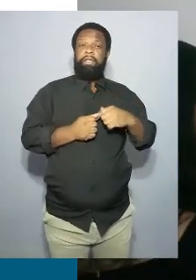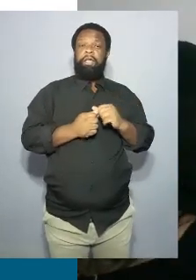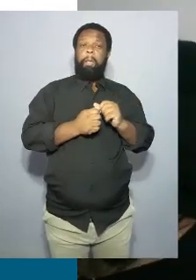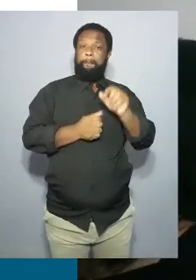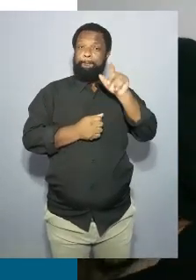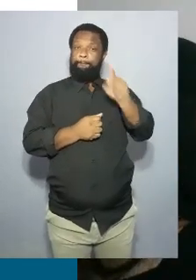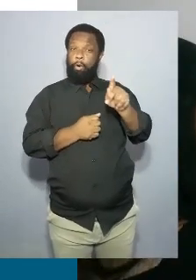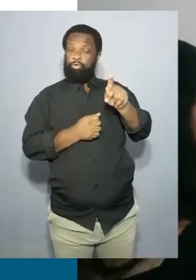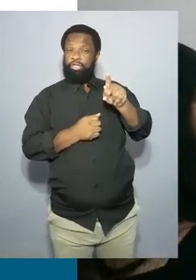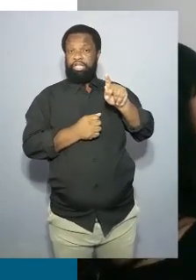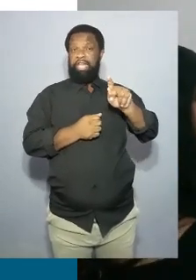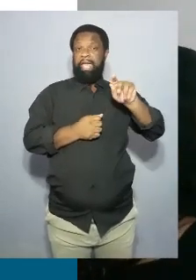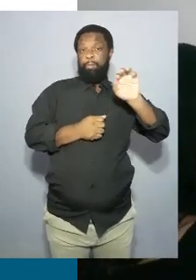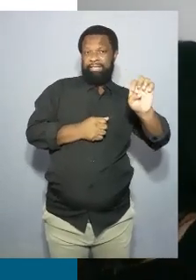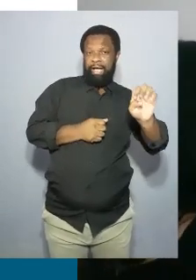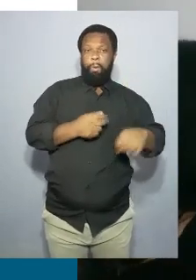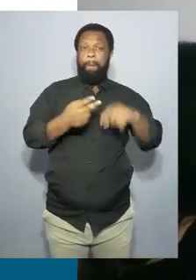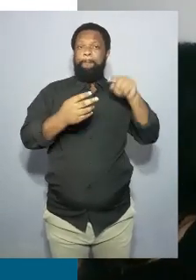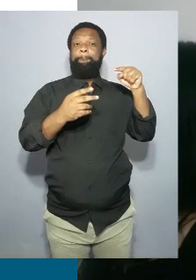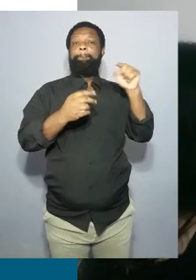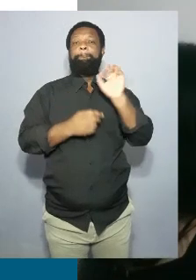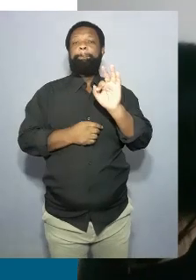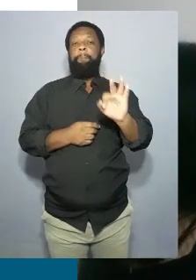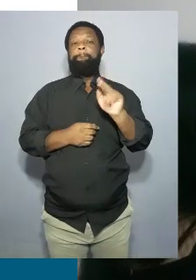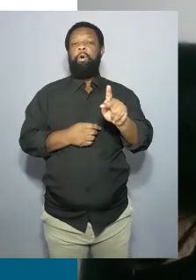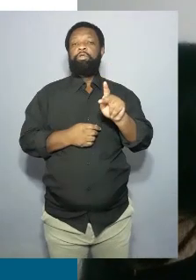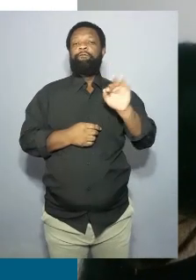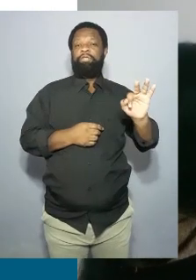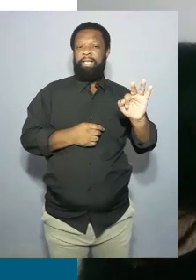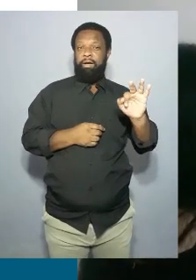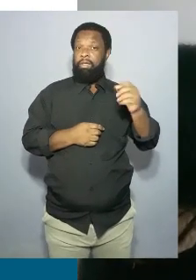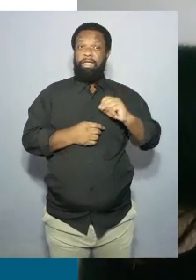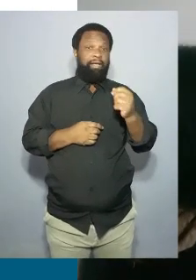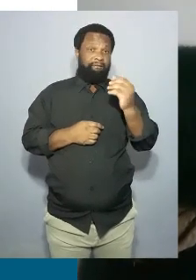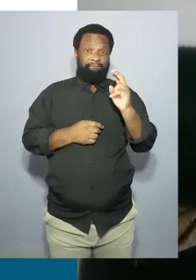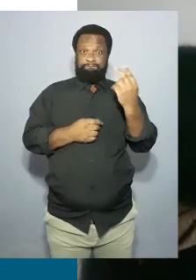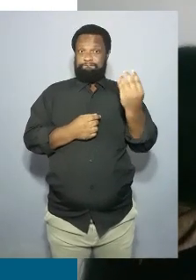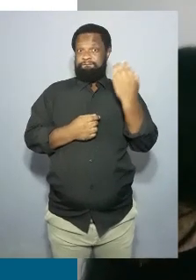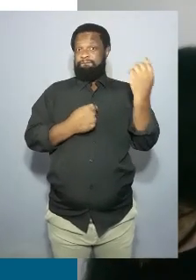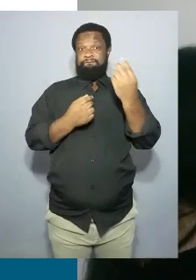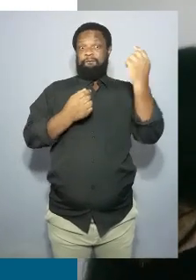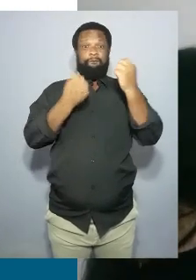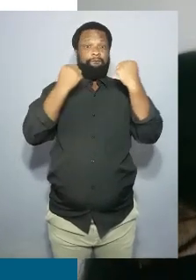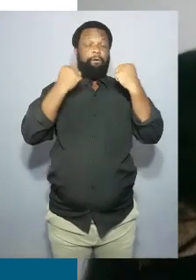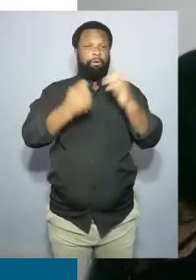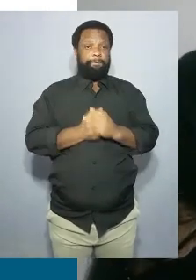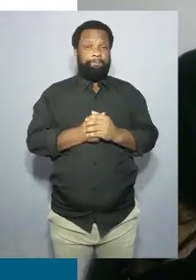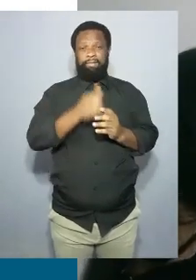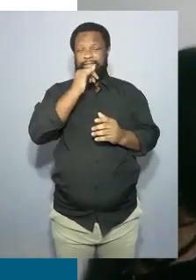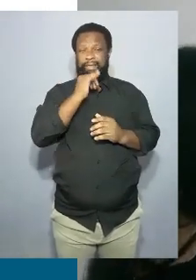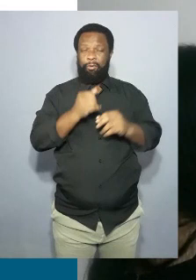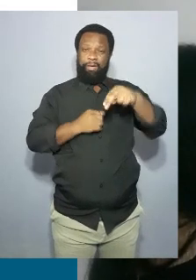de fusão. Eu botei aqui um exemplo, o ponto de fusão do NaCl é de mais ou menos 801